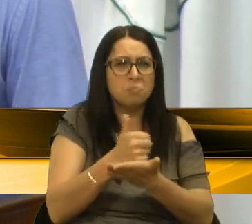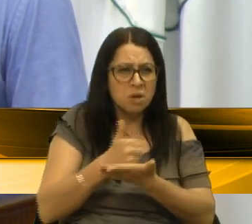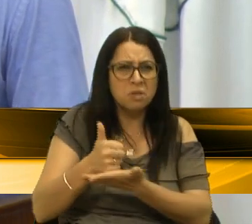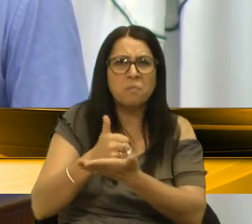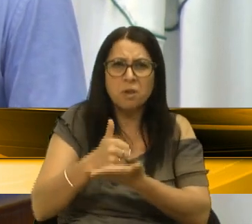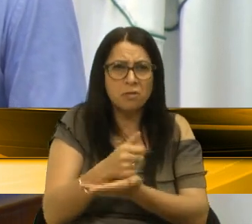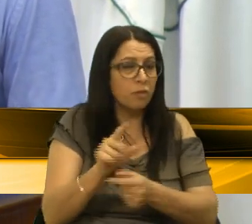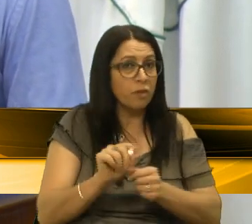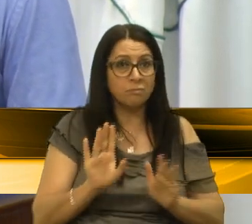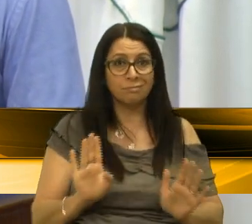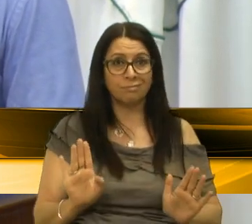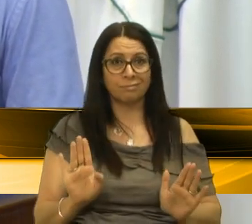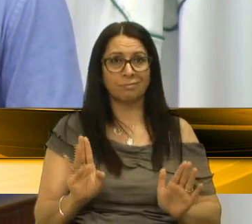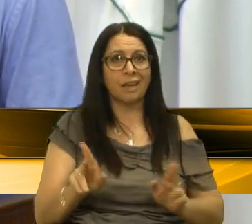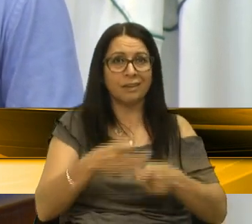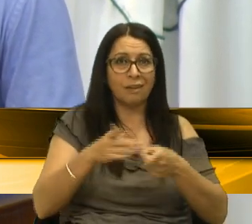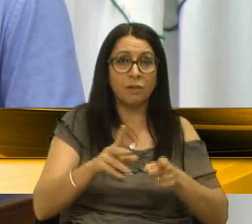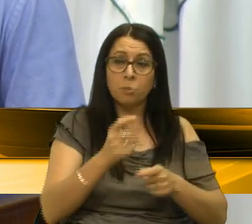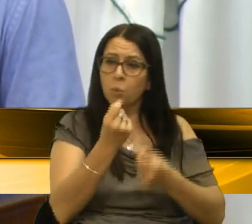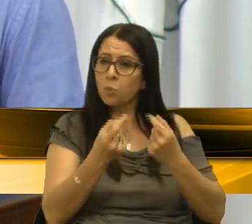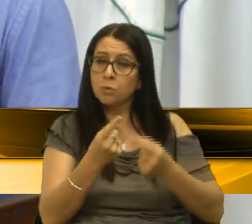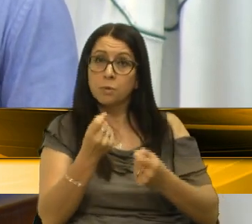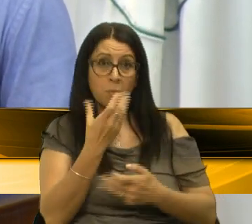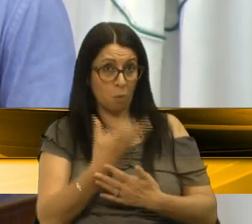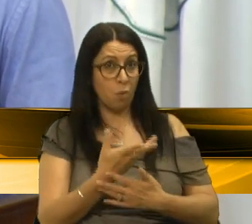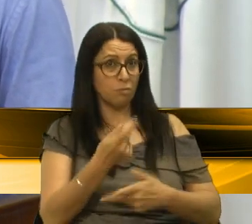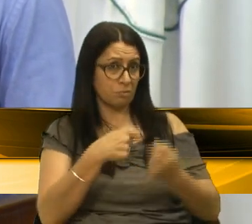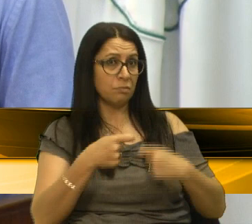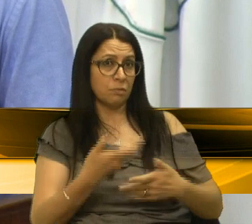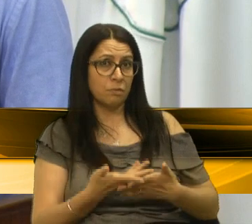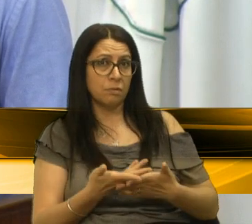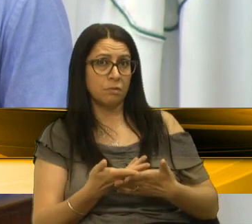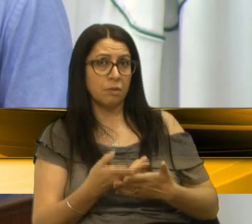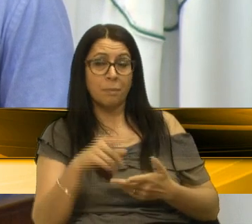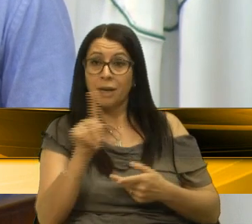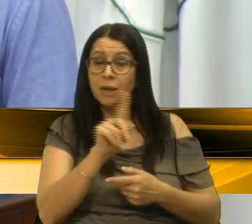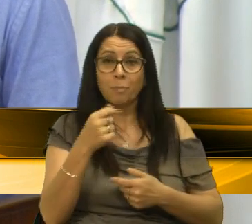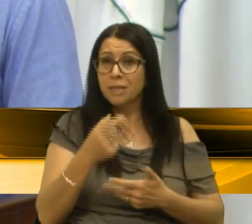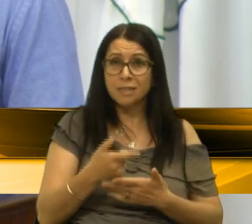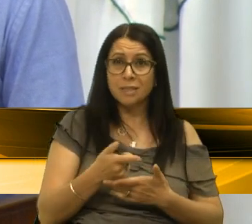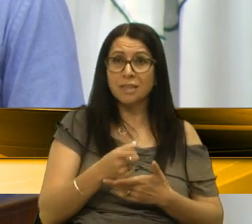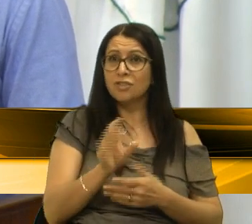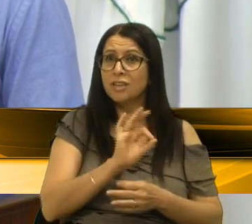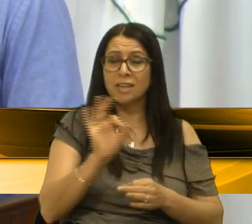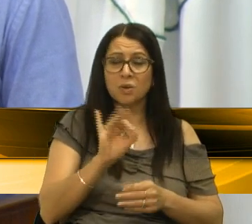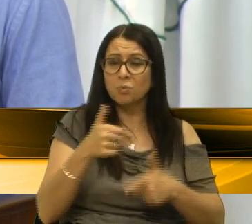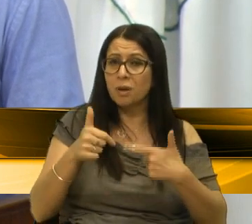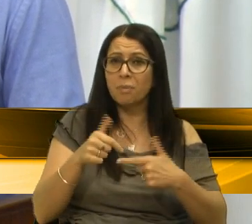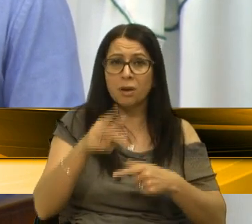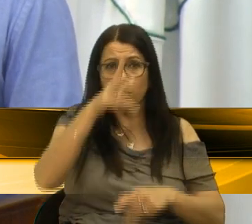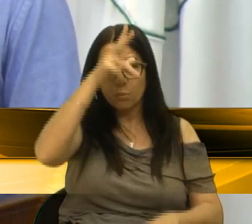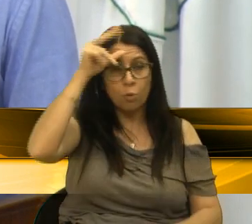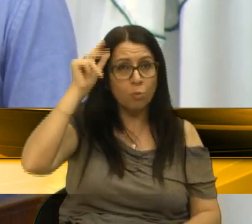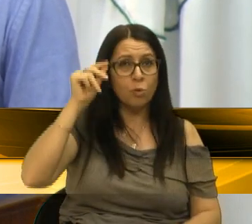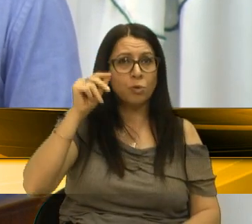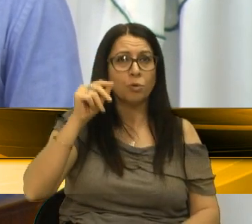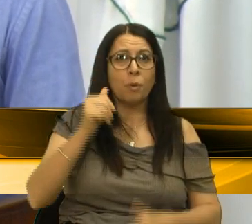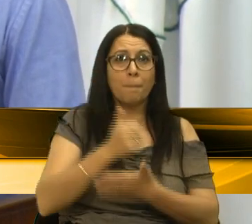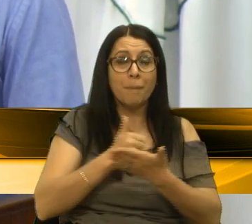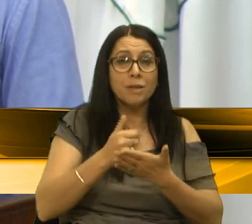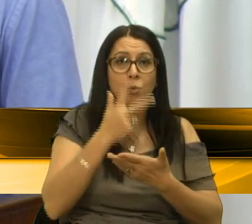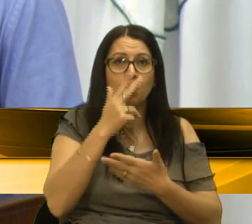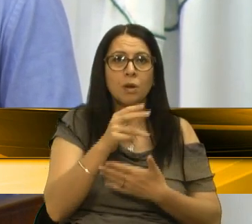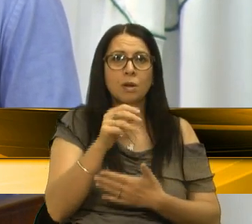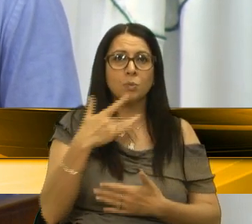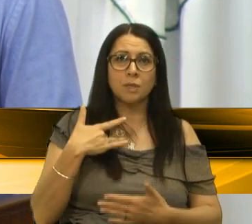básico? Talvez para alguns esteja boa essa administração, para quem não precisa de nenhum serviço público básico, como